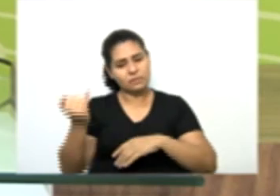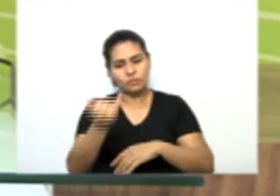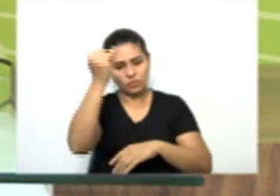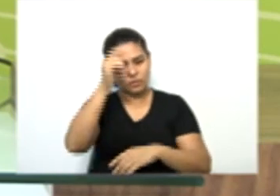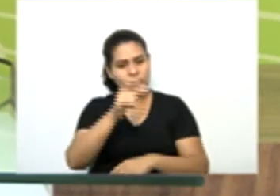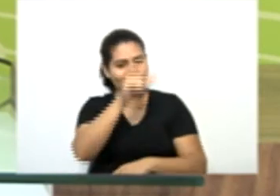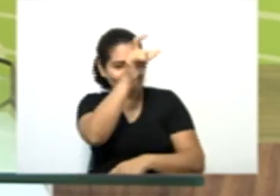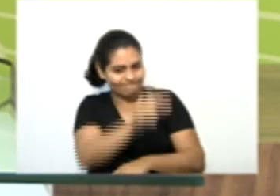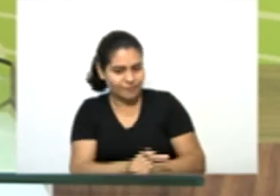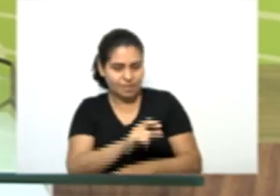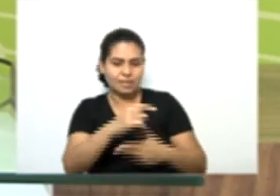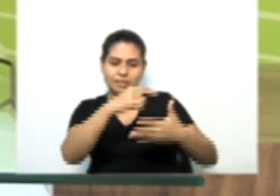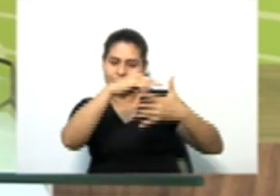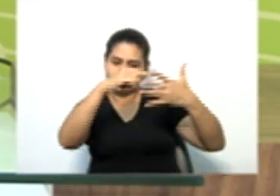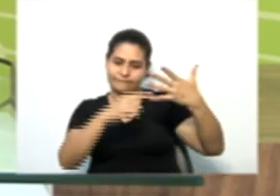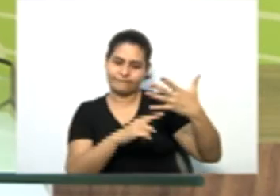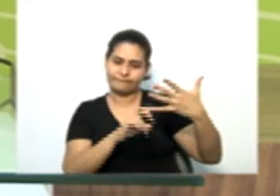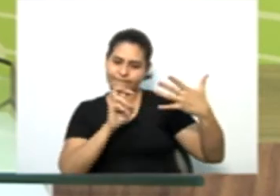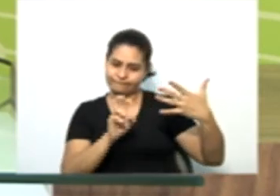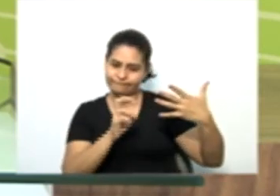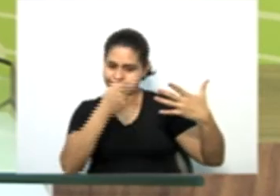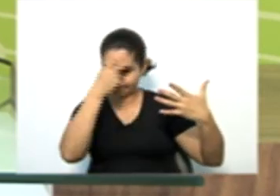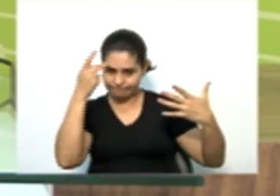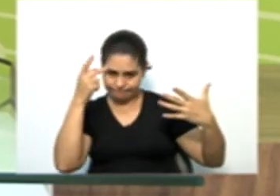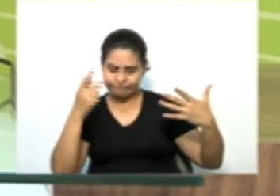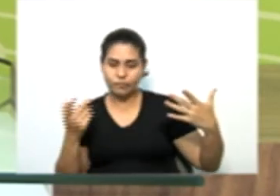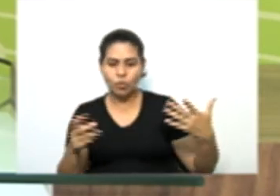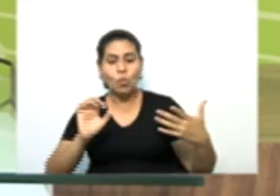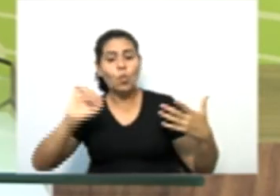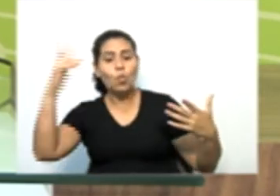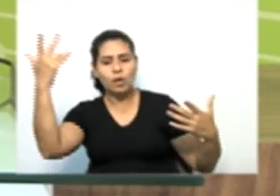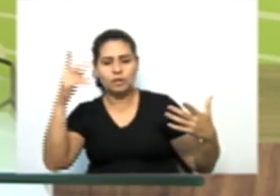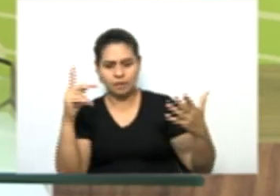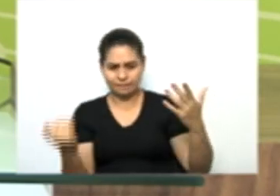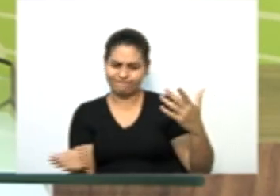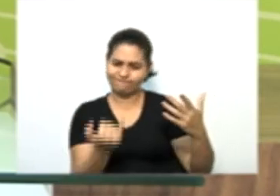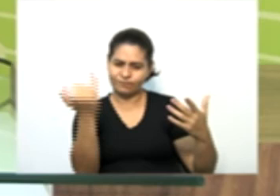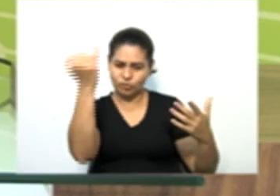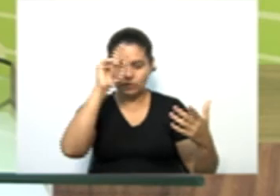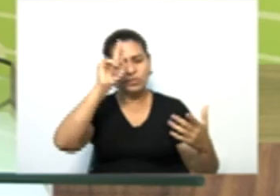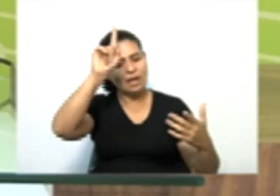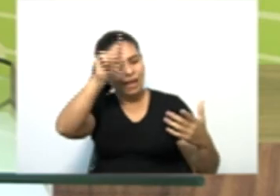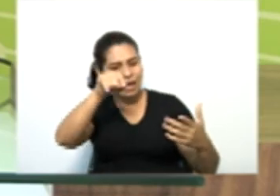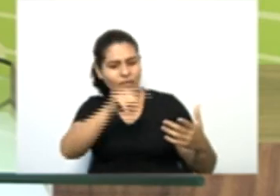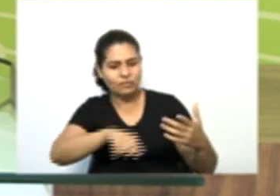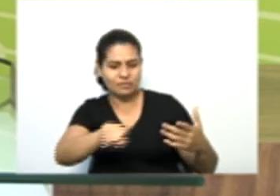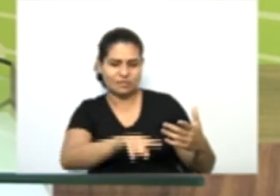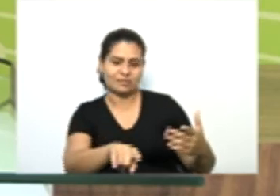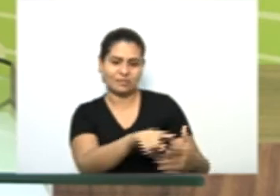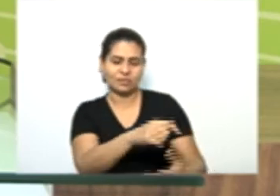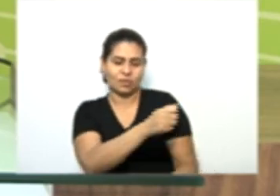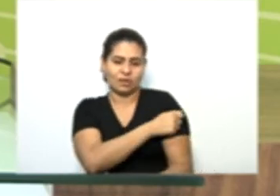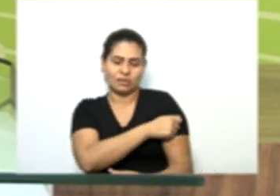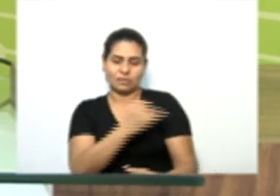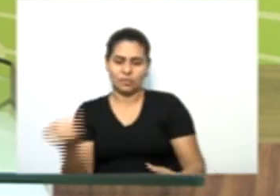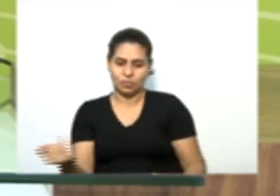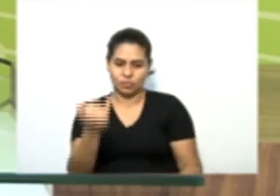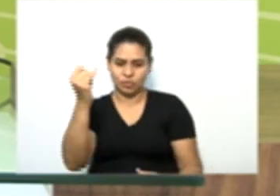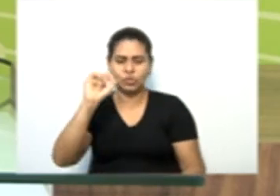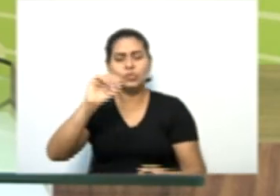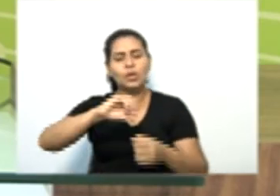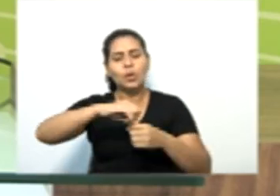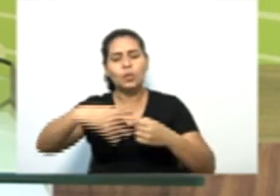esses. Então isso demonstra, para buscar demonstrar também o quão importante vocês são e o quão importante é esse conceito